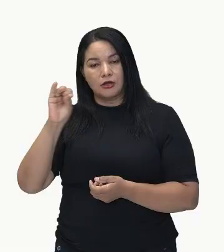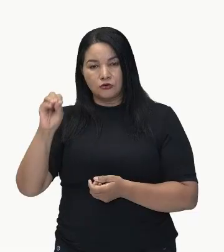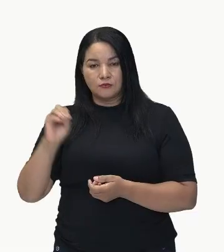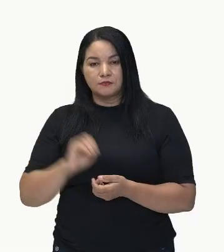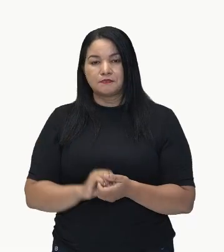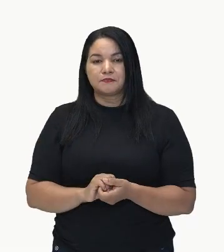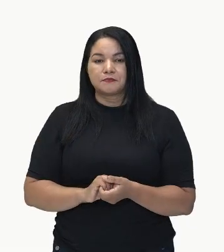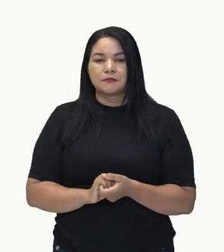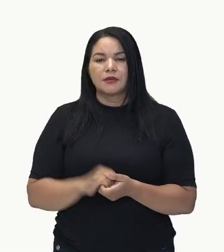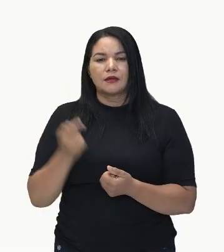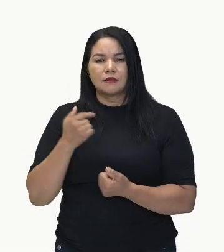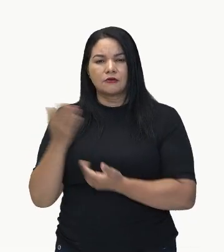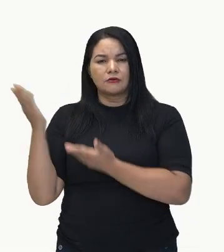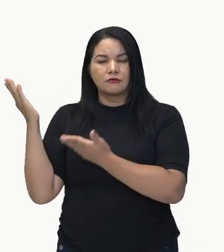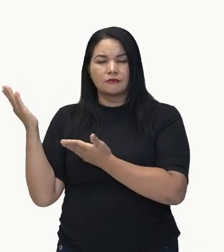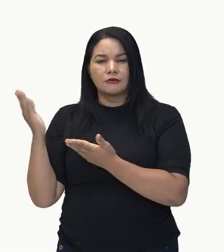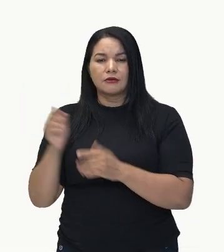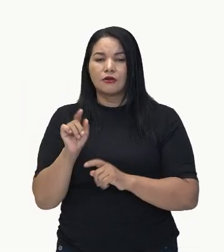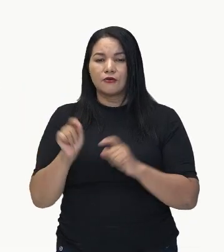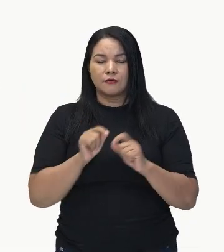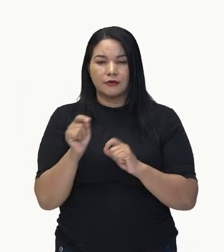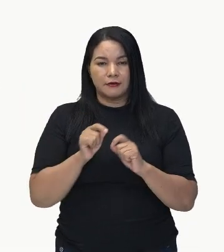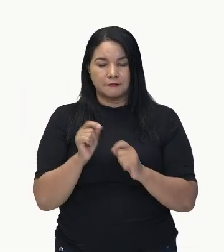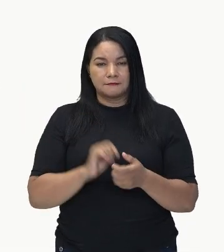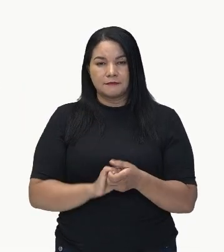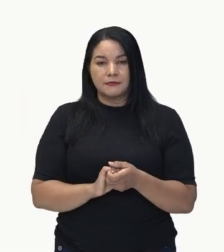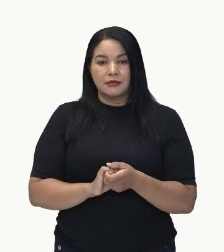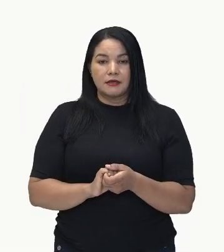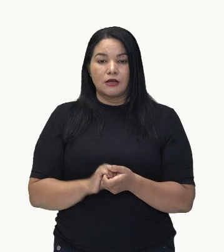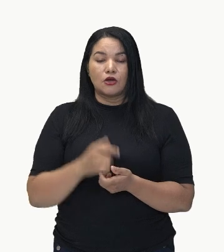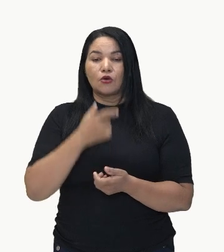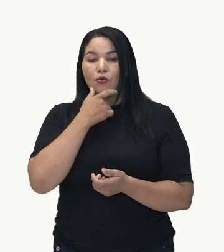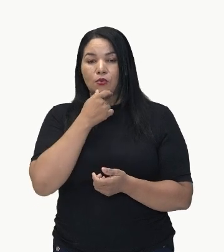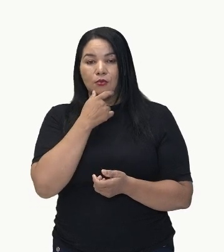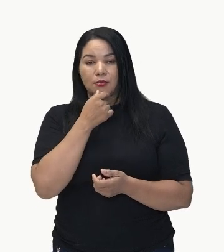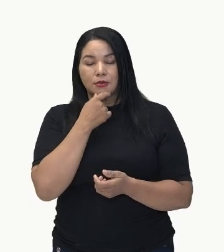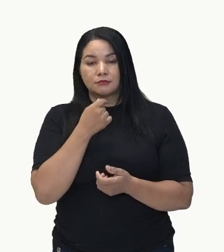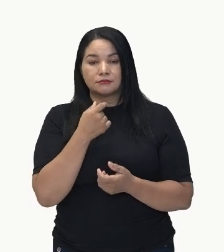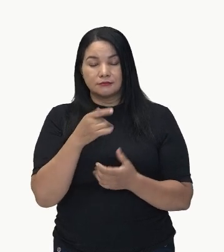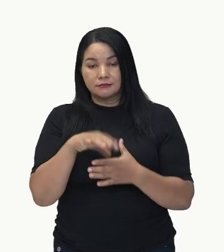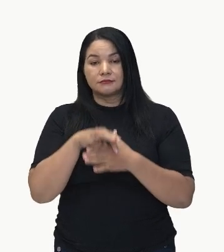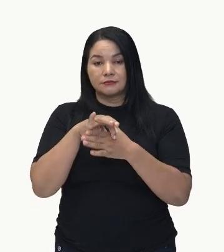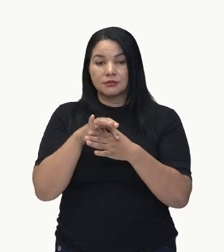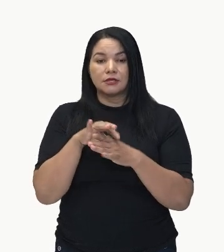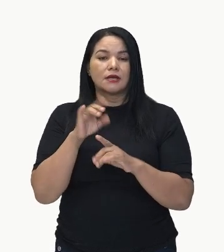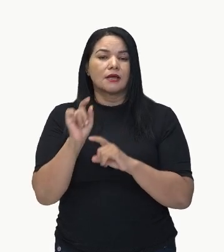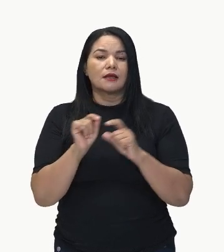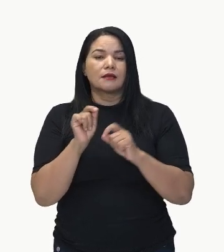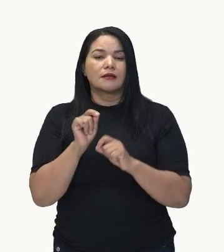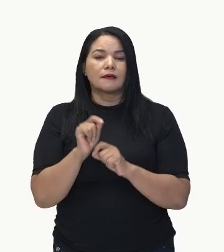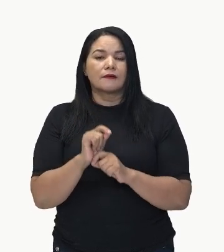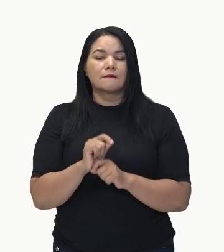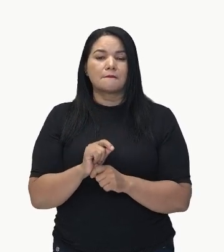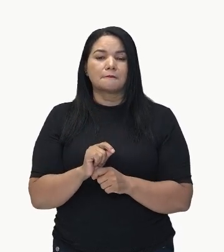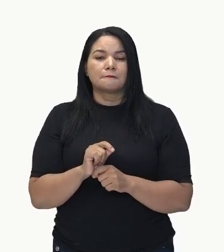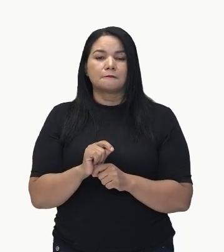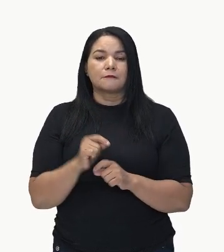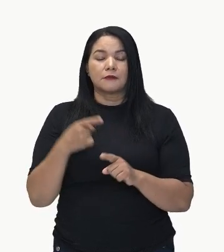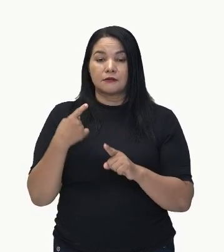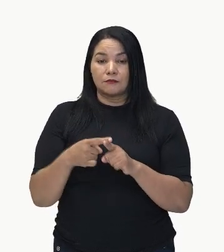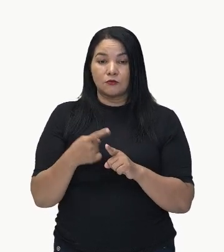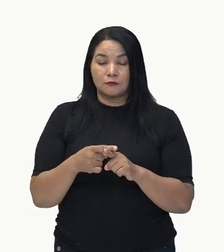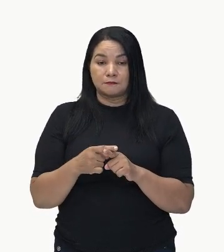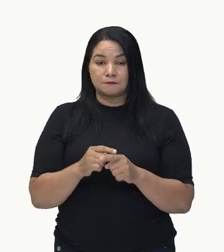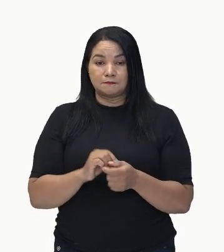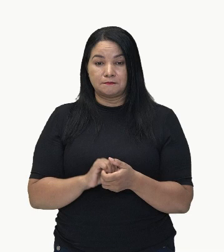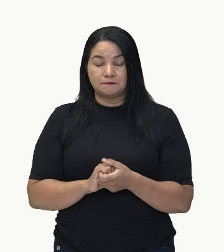extremamente interessante porque ele é tido como um mestre. E, no caso, ele é considerado, ele